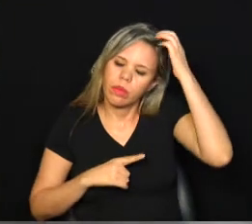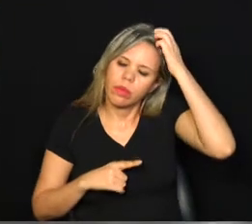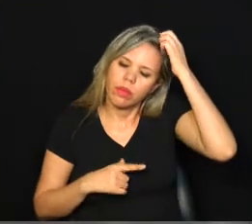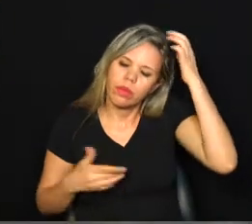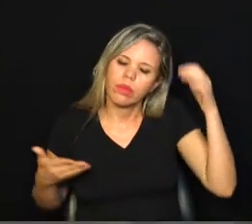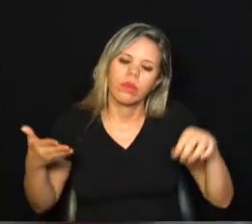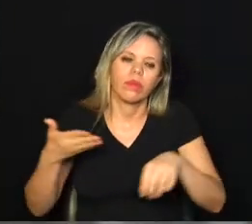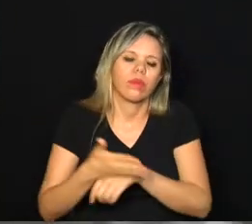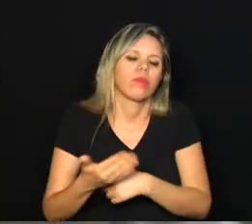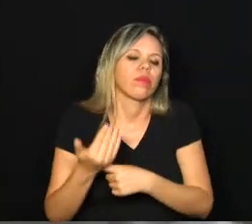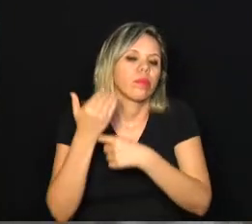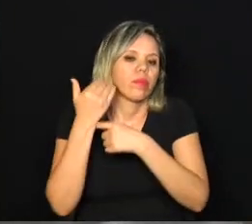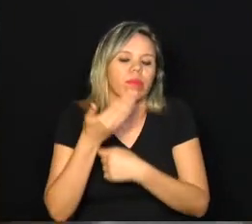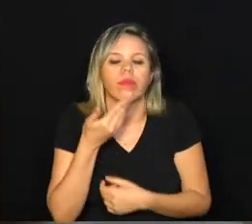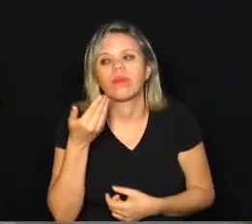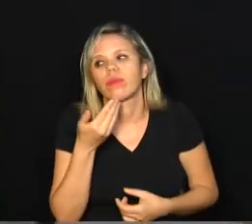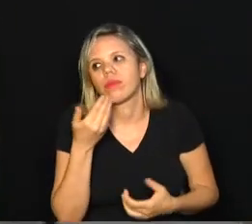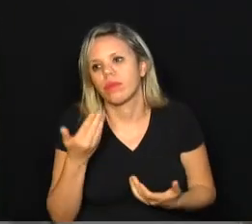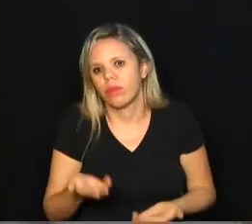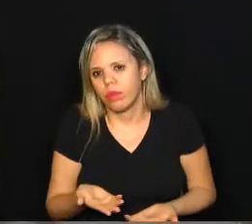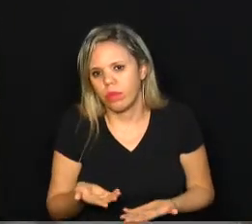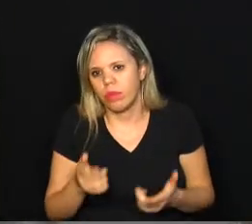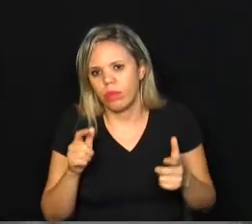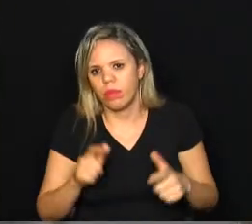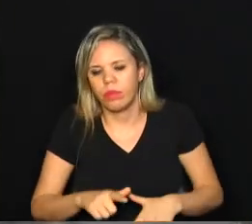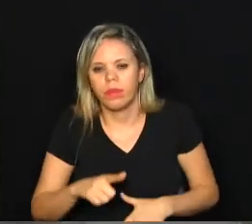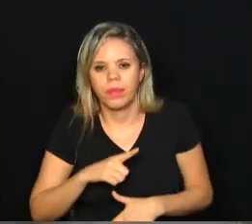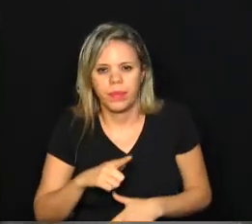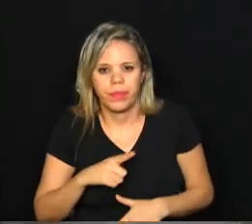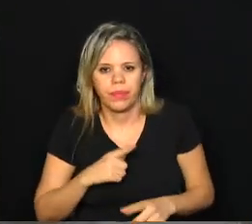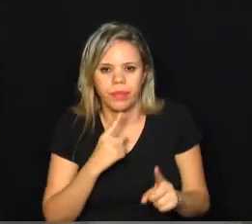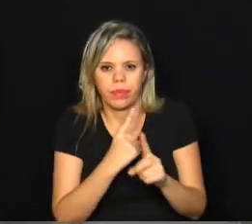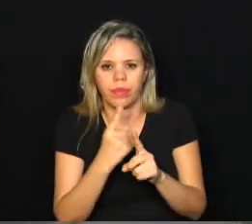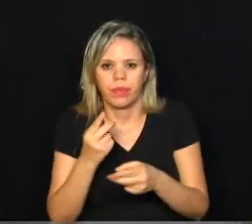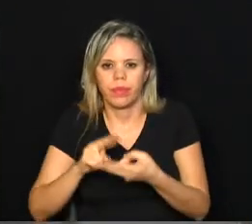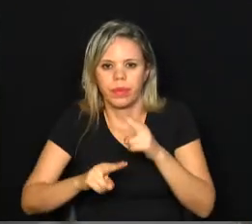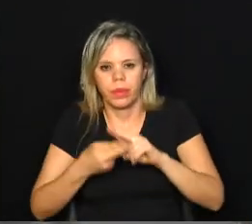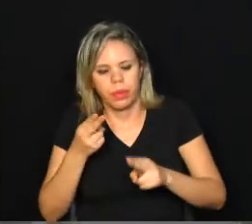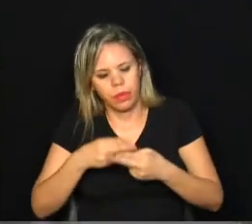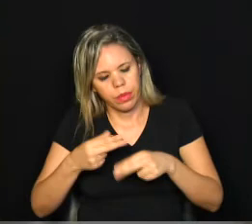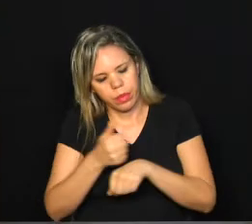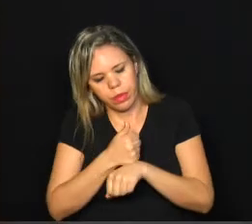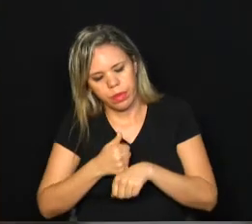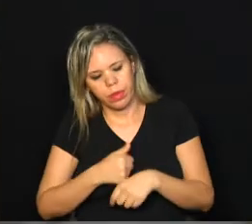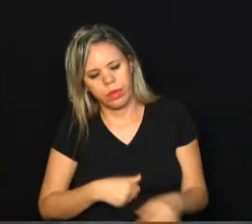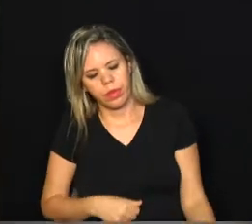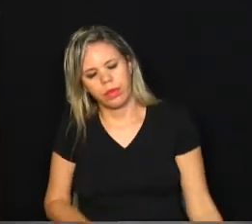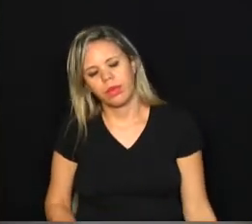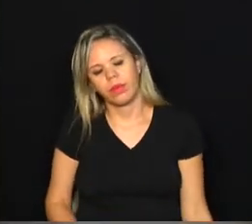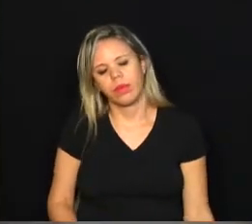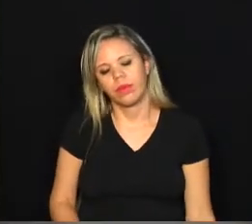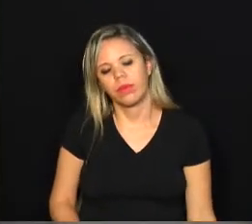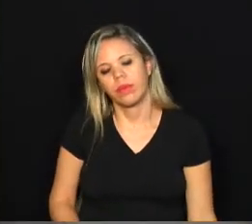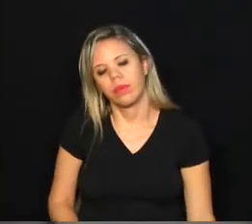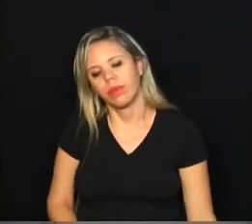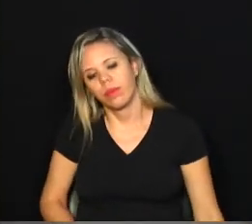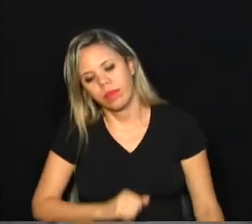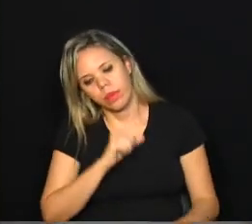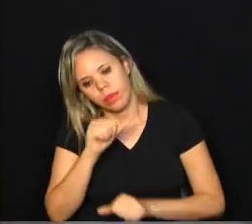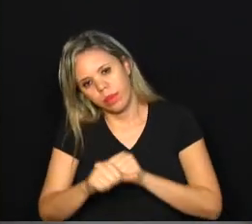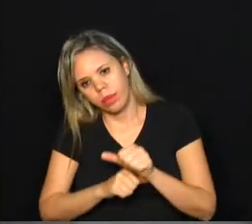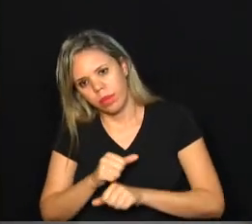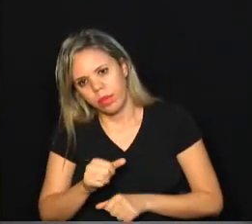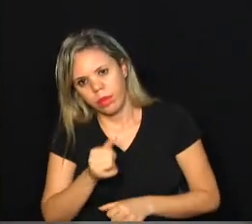acesso à tecnologia muito facilmente, um ambiente onde você encontra os talentos capacitados para transformar, porque no final das